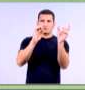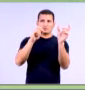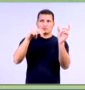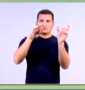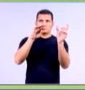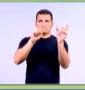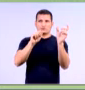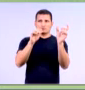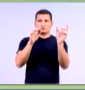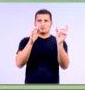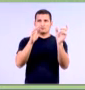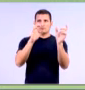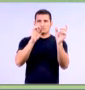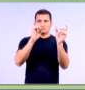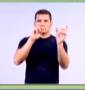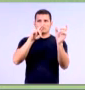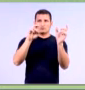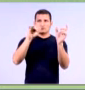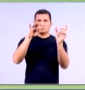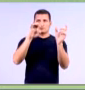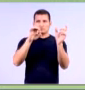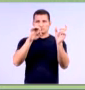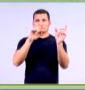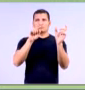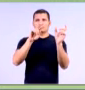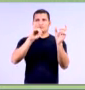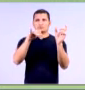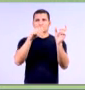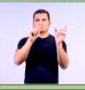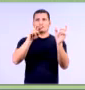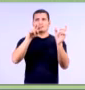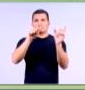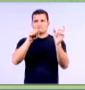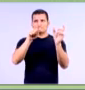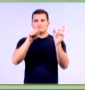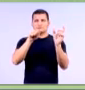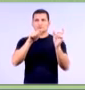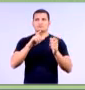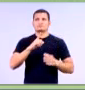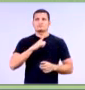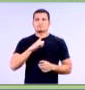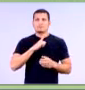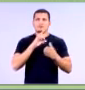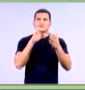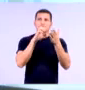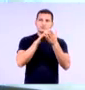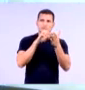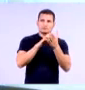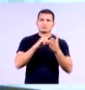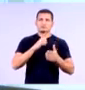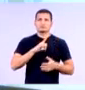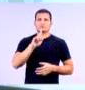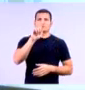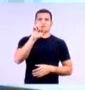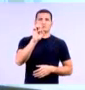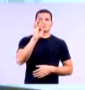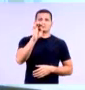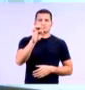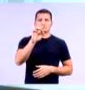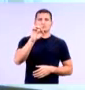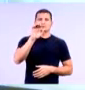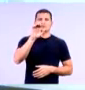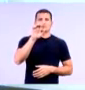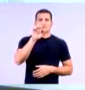dizer, a conta corrente está com os atributos, a conta corrente está com os getters e setters, a conta corrente está